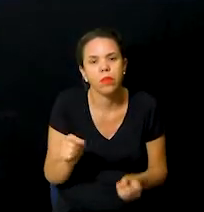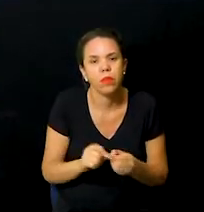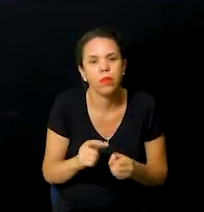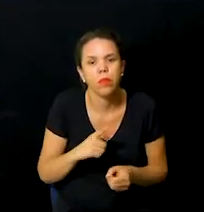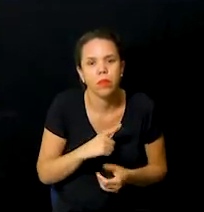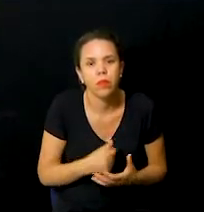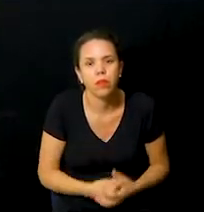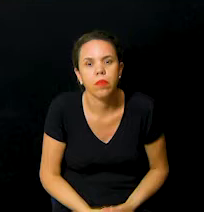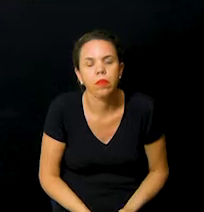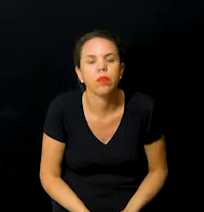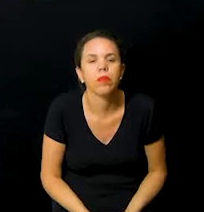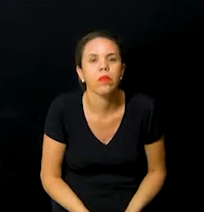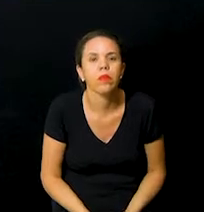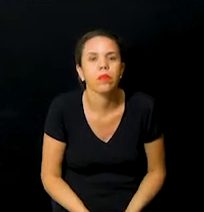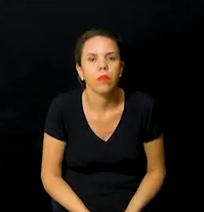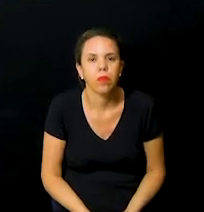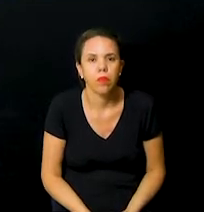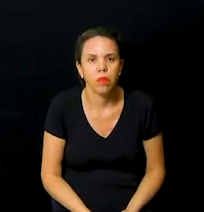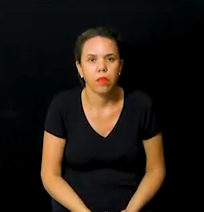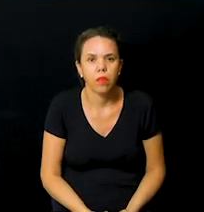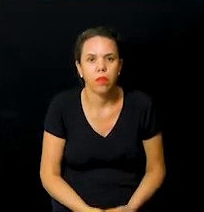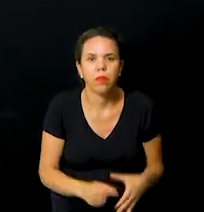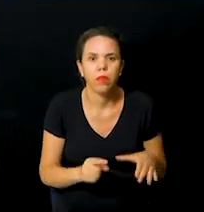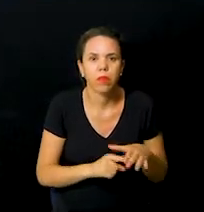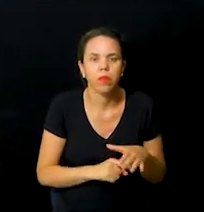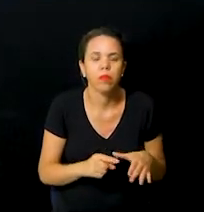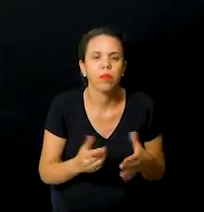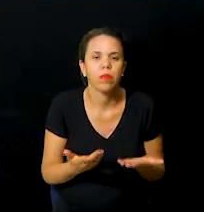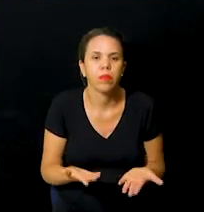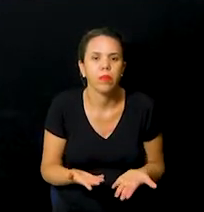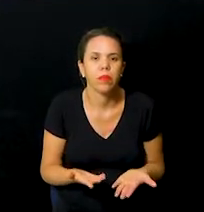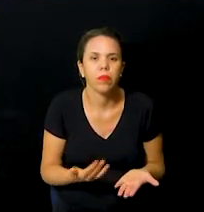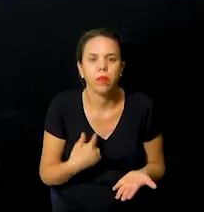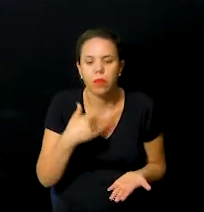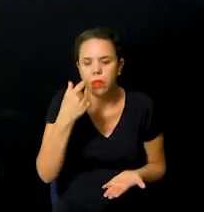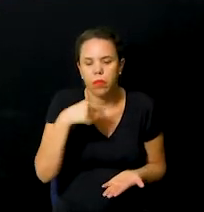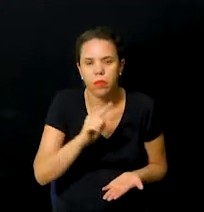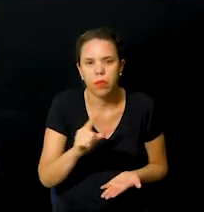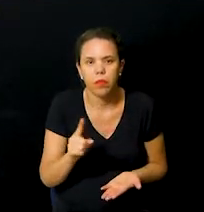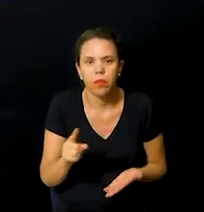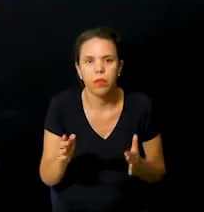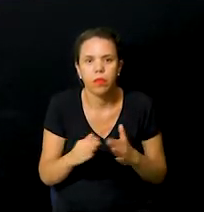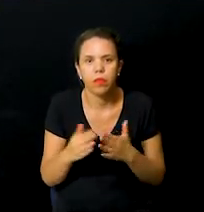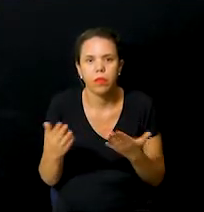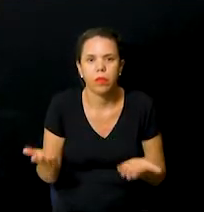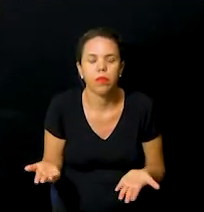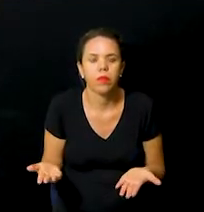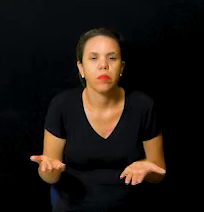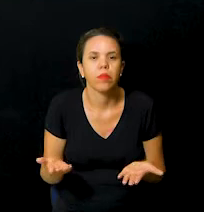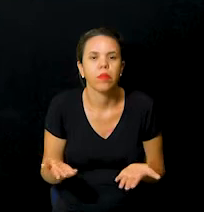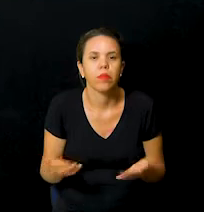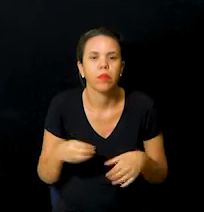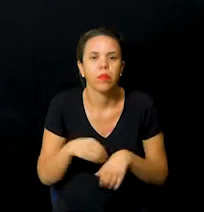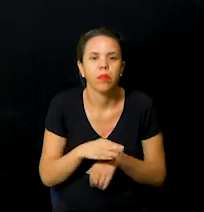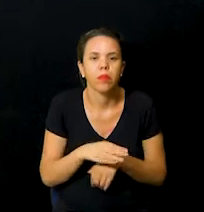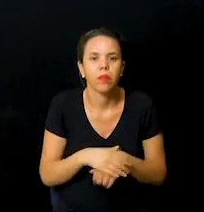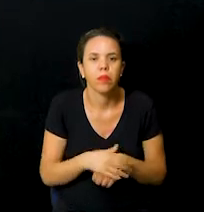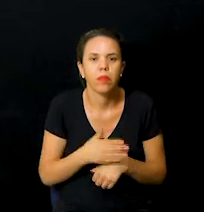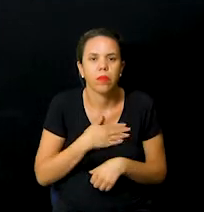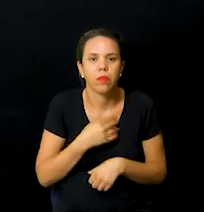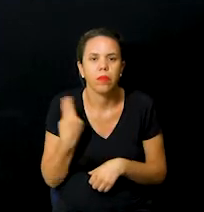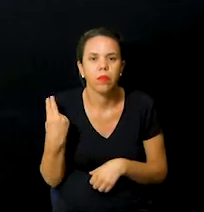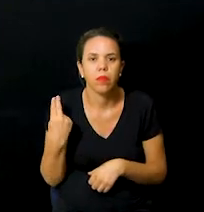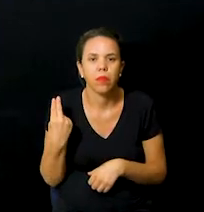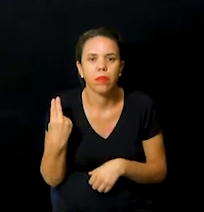ela tem. Ou seja, é uma cliente que indiretamente não fui eu que busquei na casa dela, mas as indicações em meu